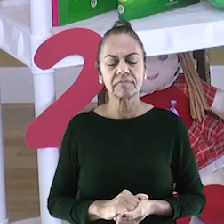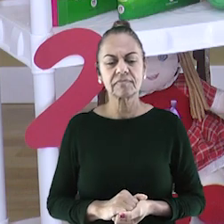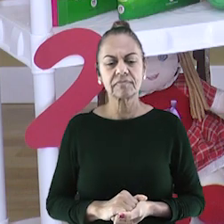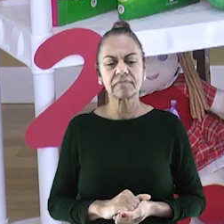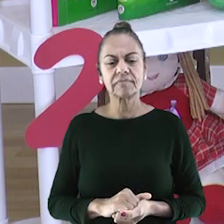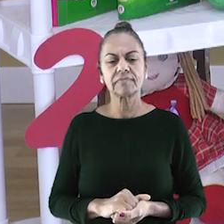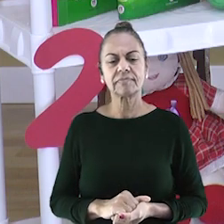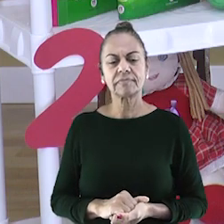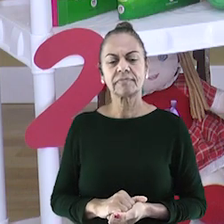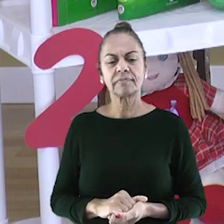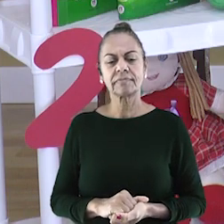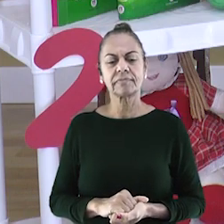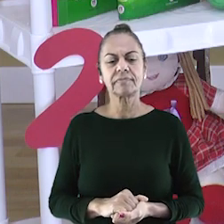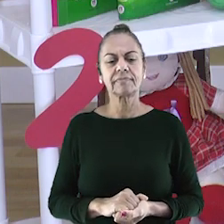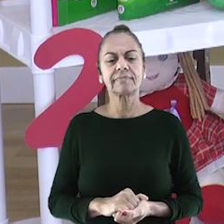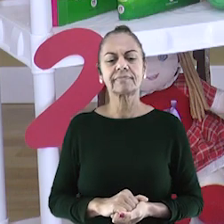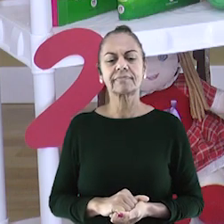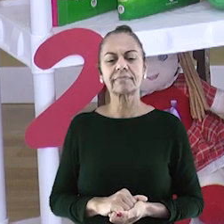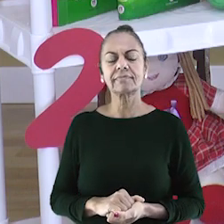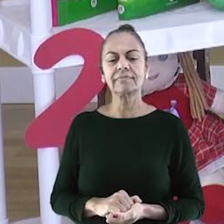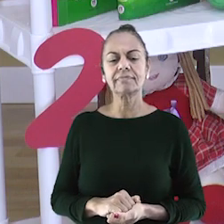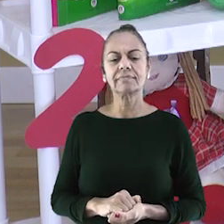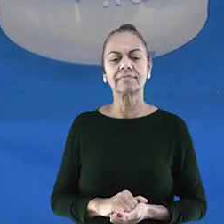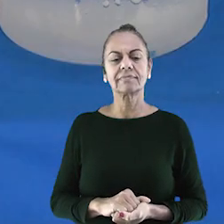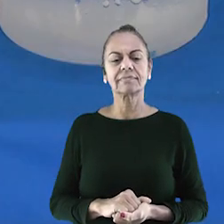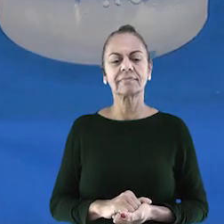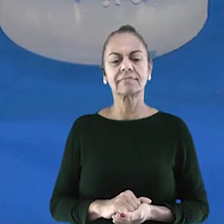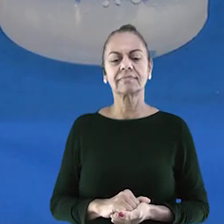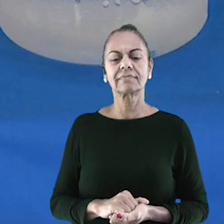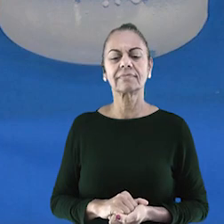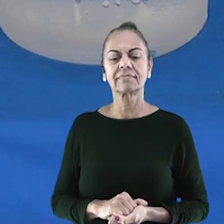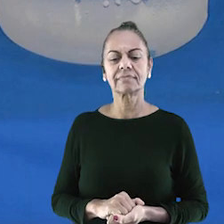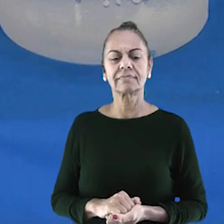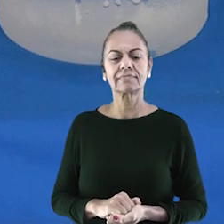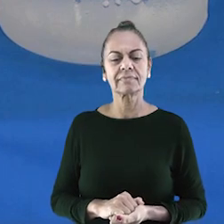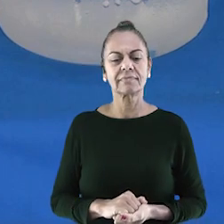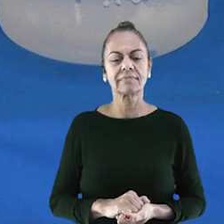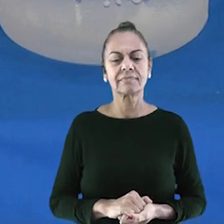Eu vou fazer aqui... Deixa eu ver se vocês vão adivinhar o que vai ser.